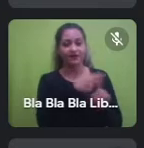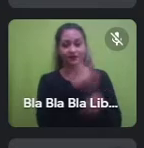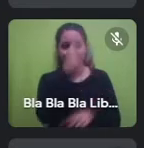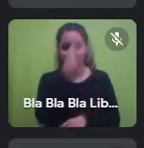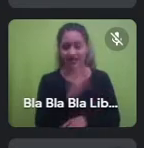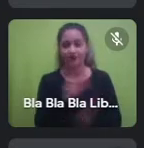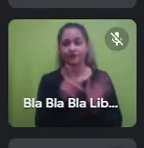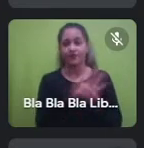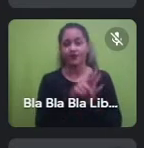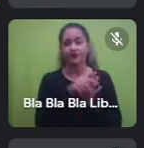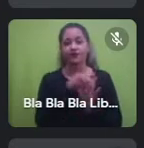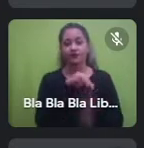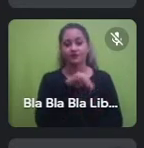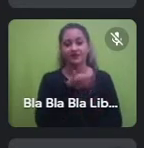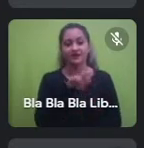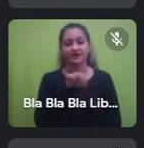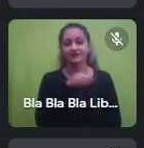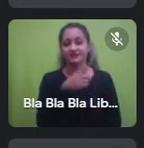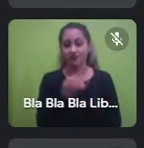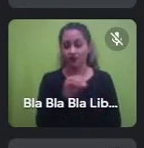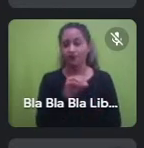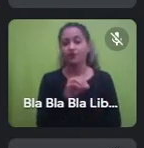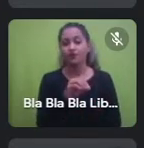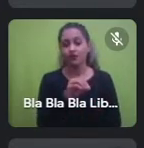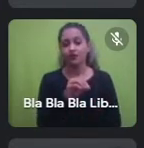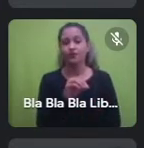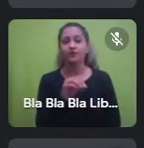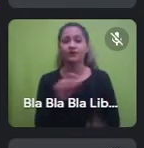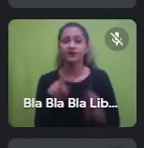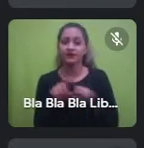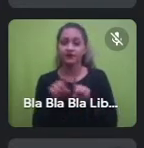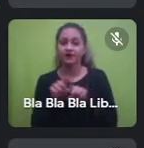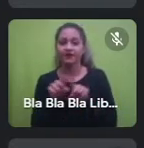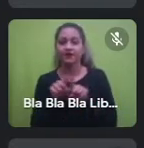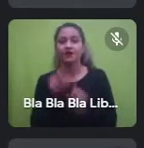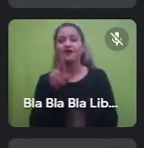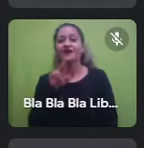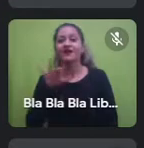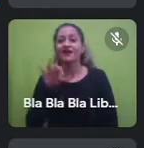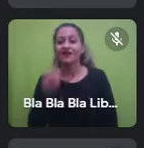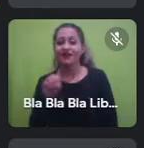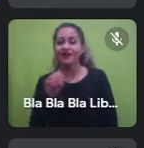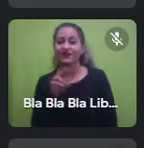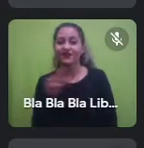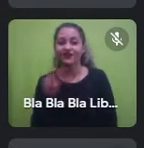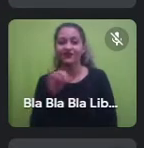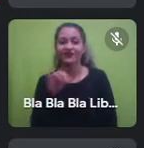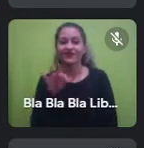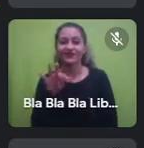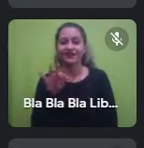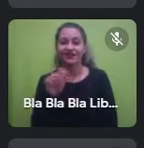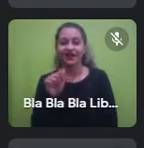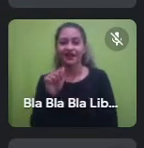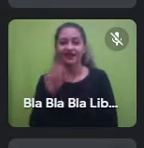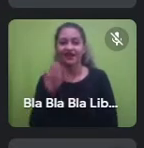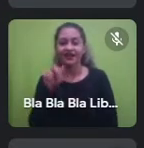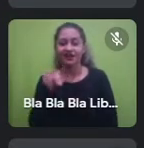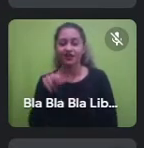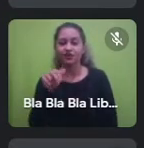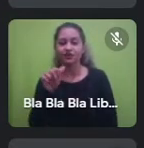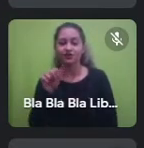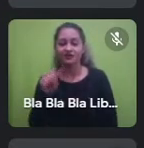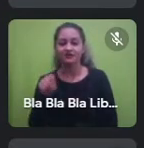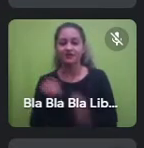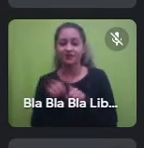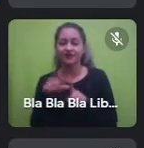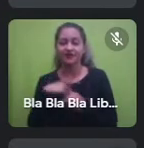né? Igarapé Gelado, Paraupebas, e o Rio Itacaiunas teria um impacto tanto do escoamento de